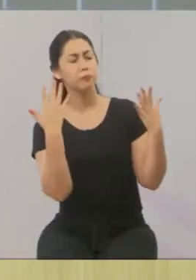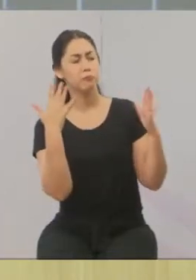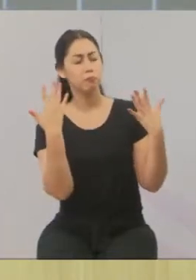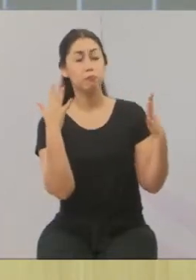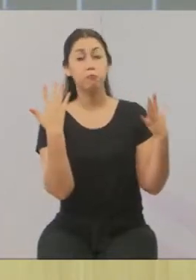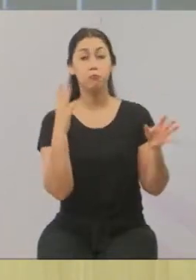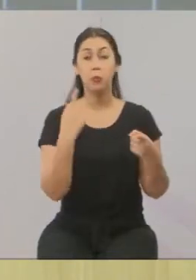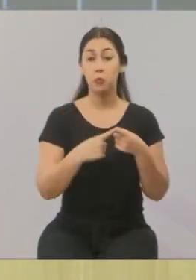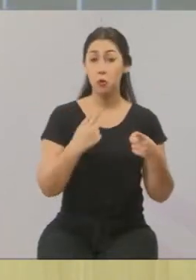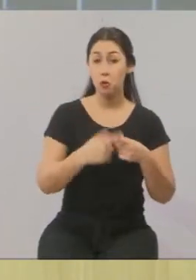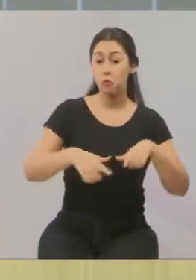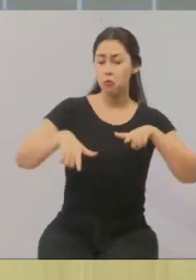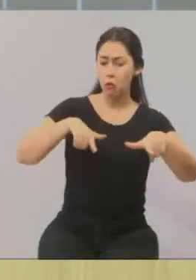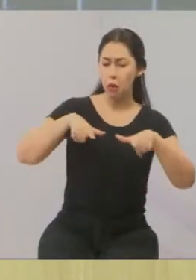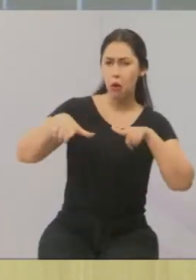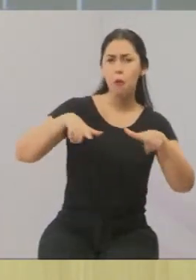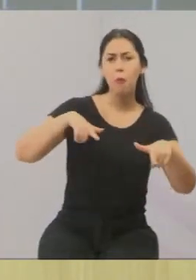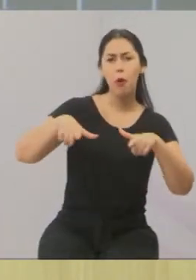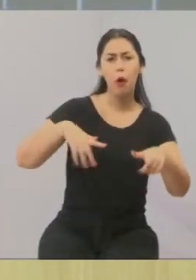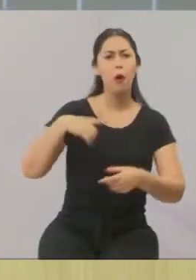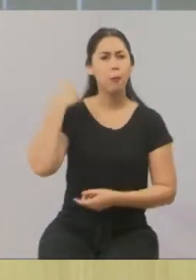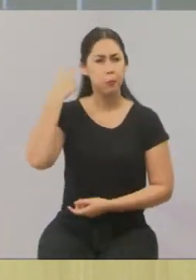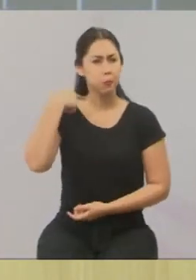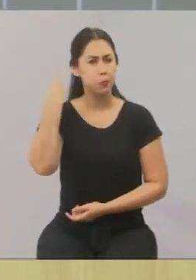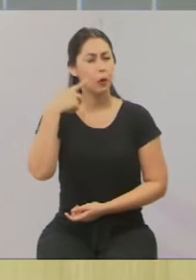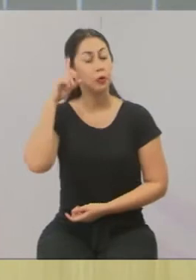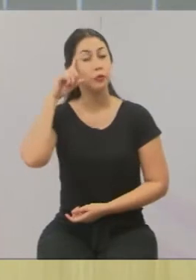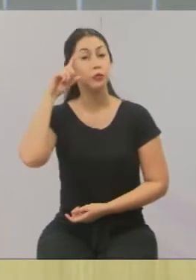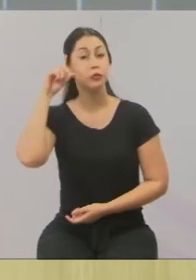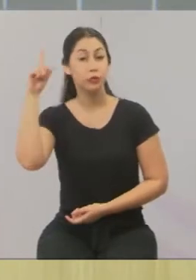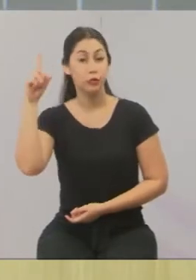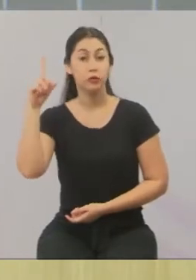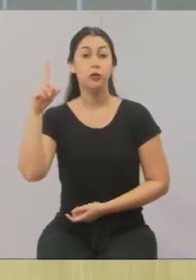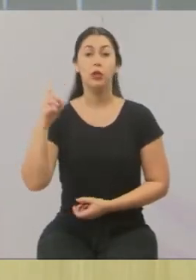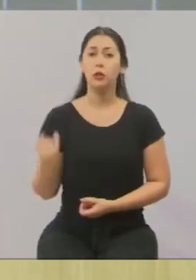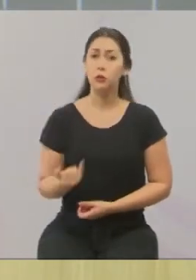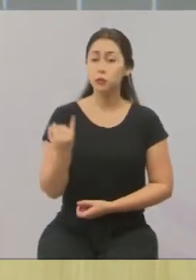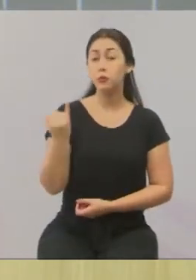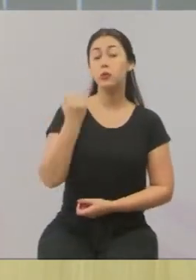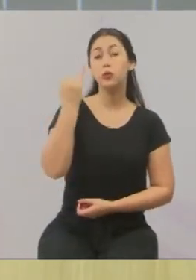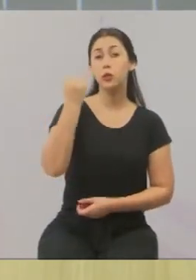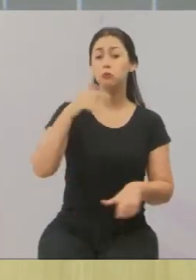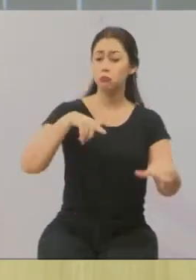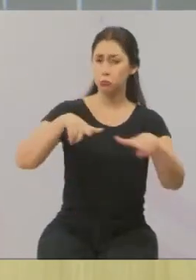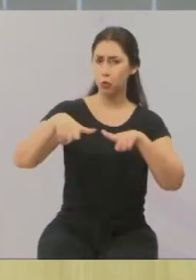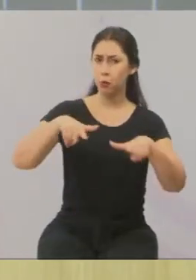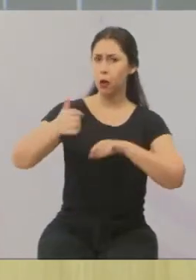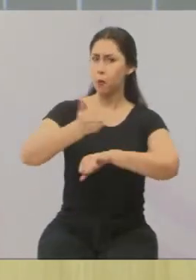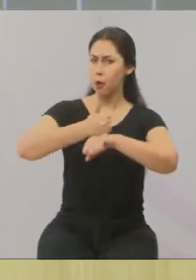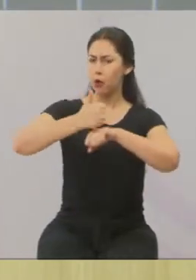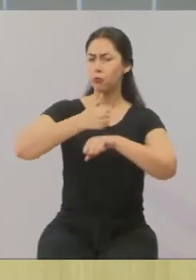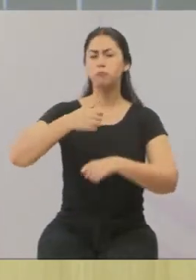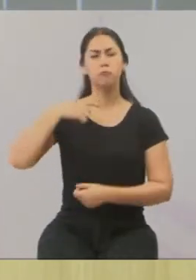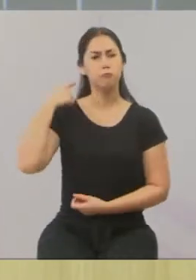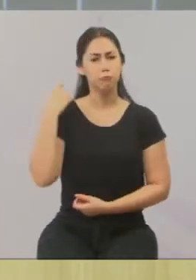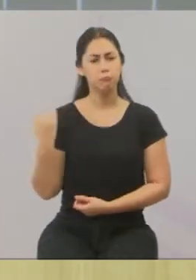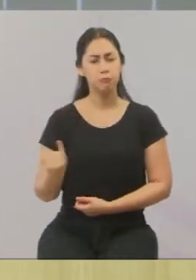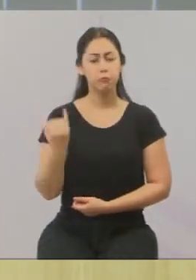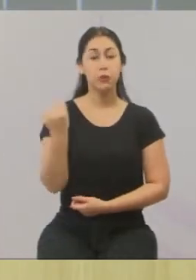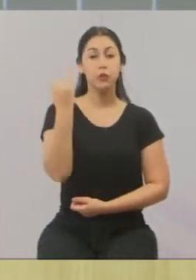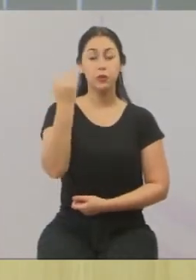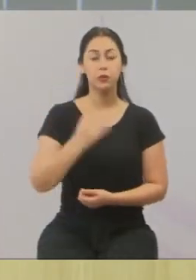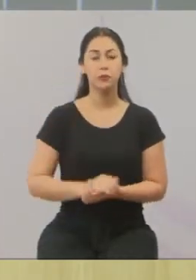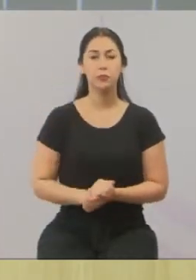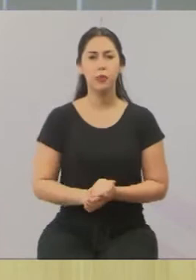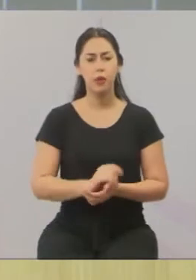pelo transcurso da data comemorativa dedicada à importante profissão. Feito esse